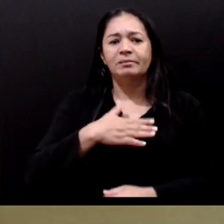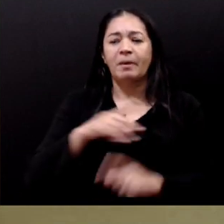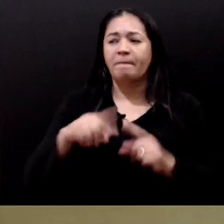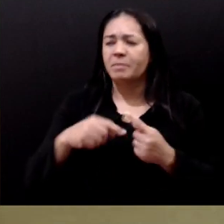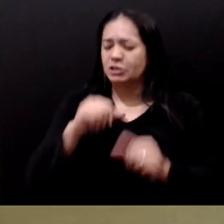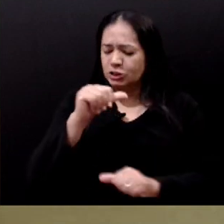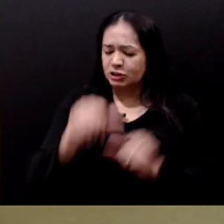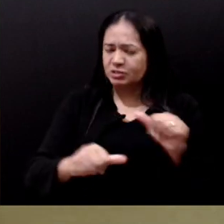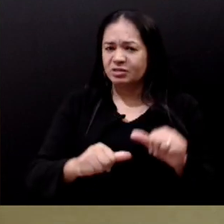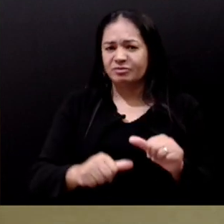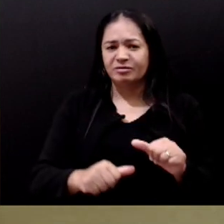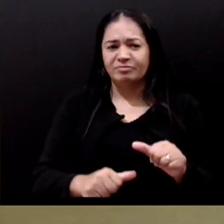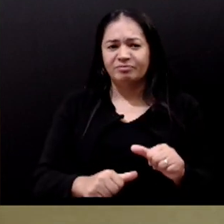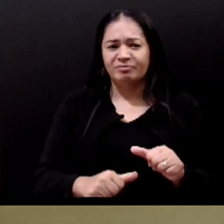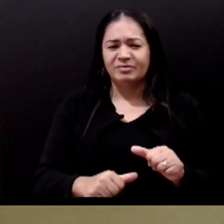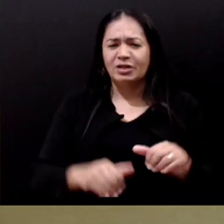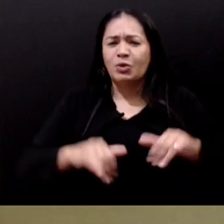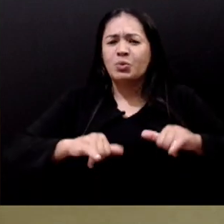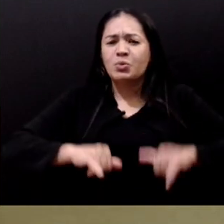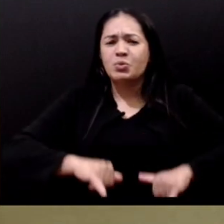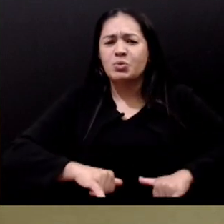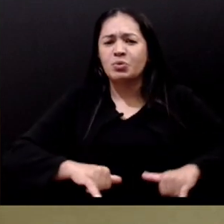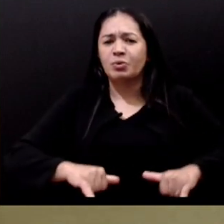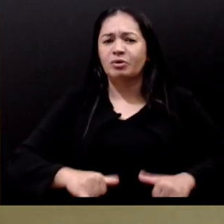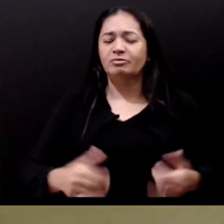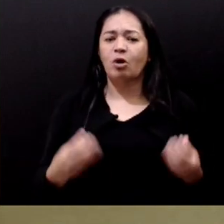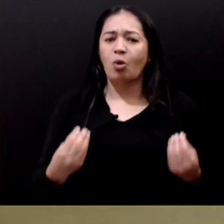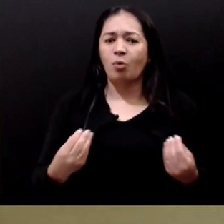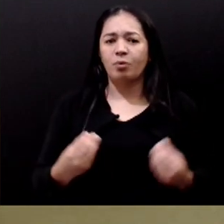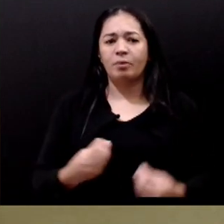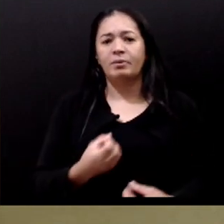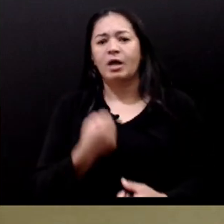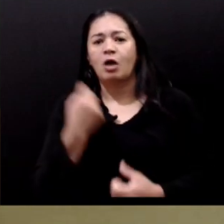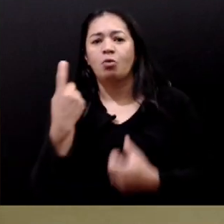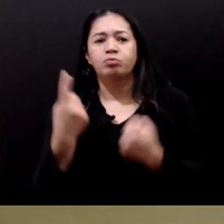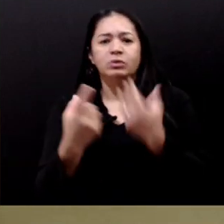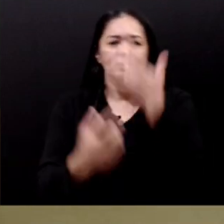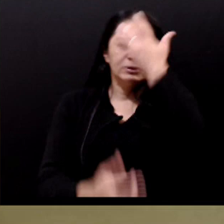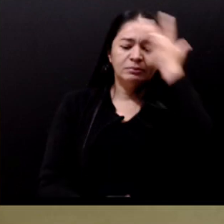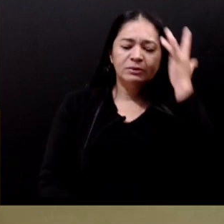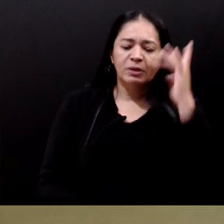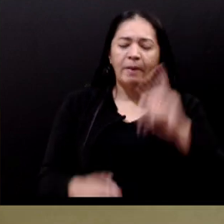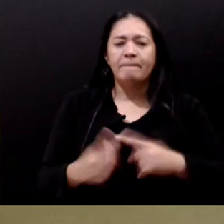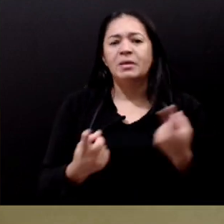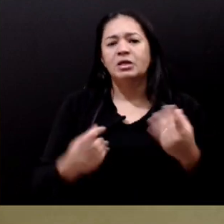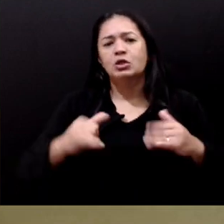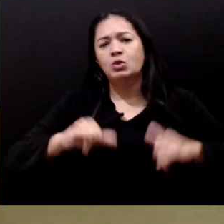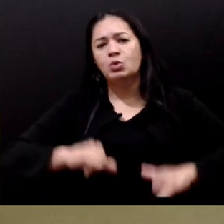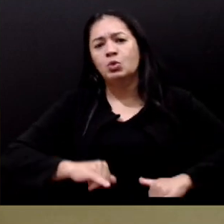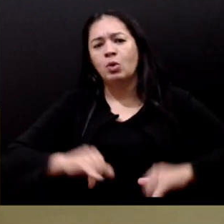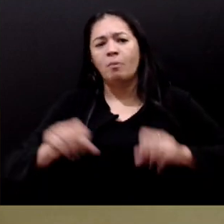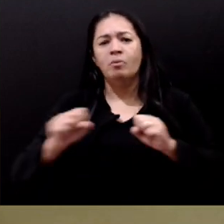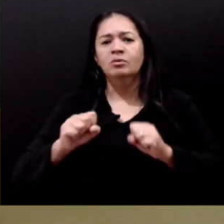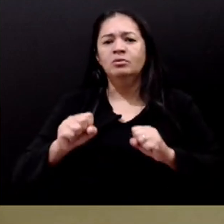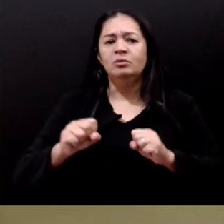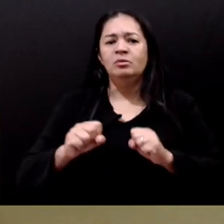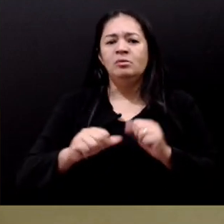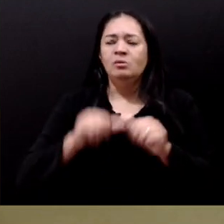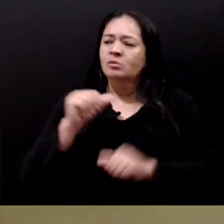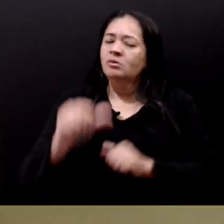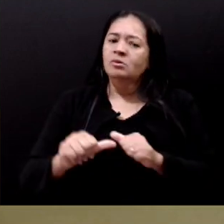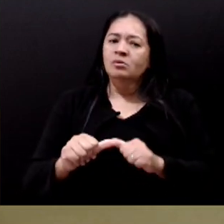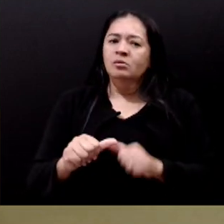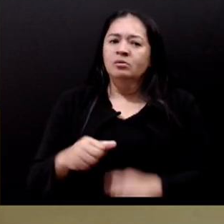de sofrimento, né, para muitas pessoas? E o que esse sofrimento ele pode desencadear no nosso